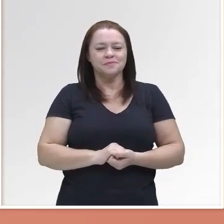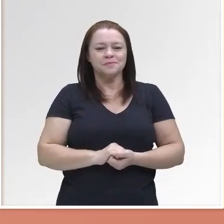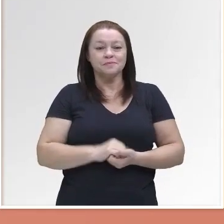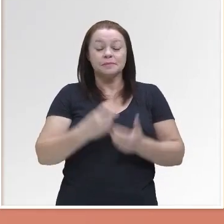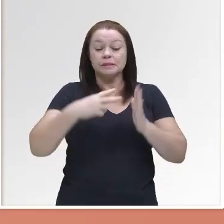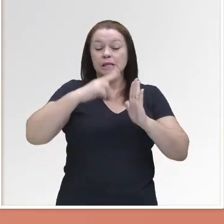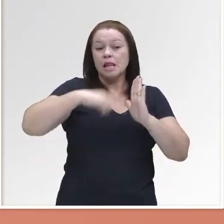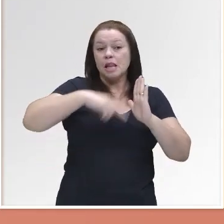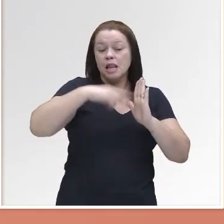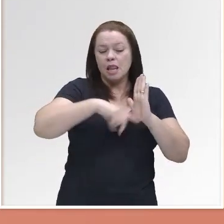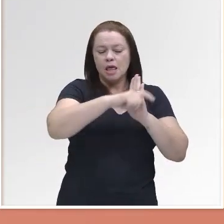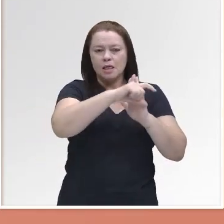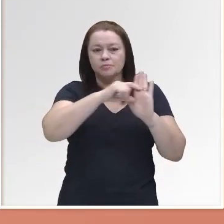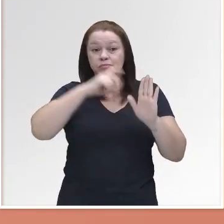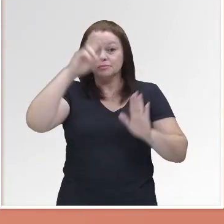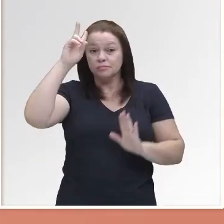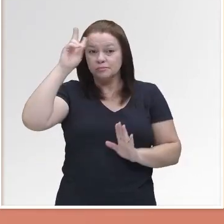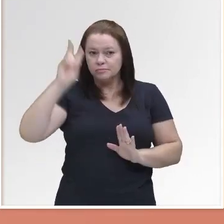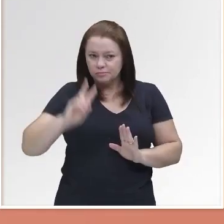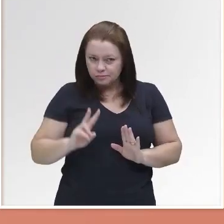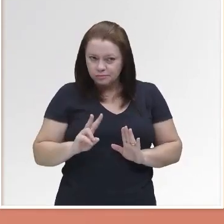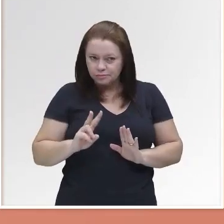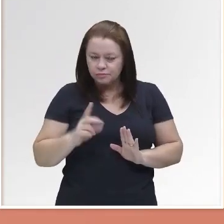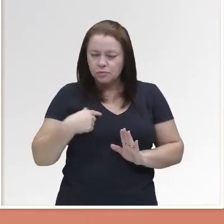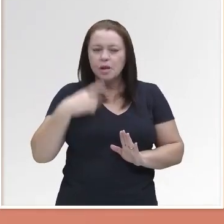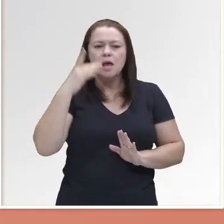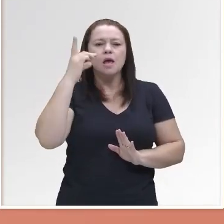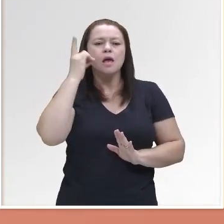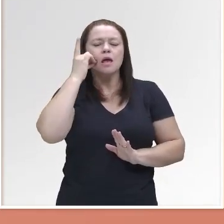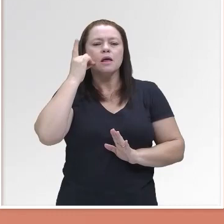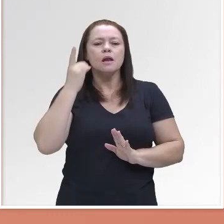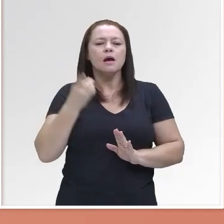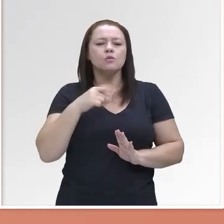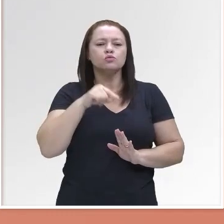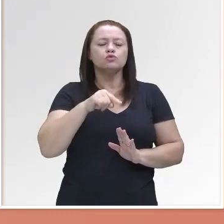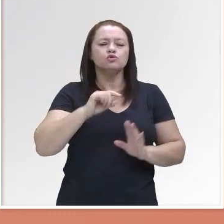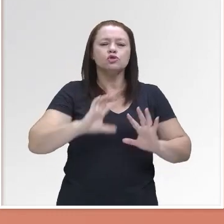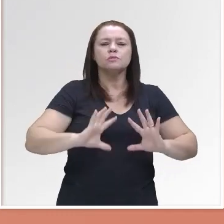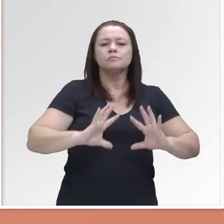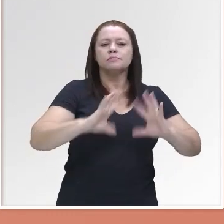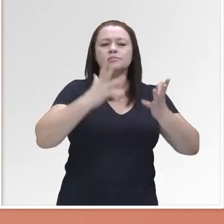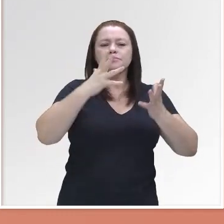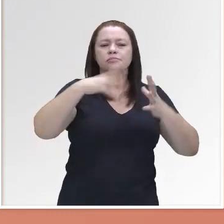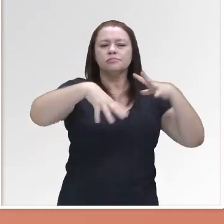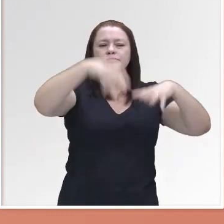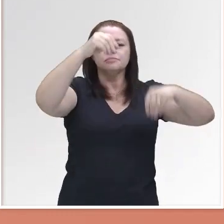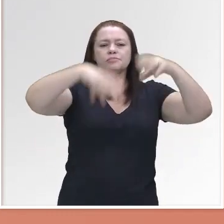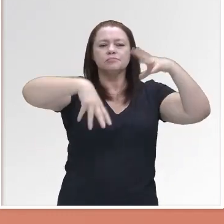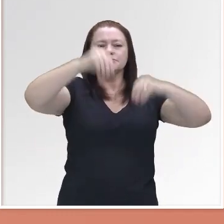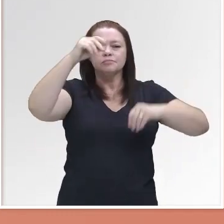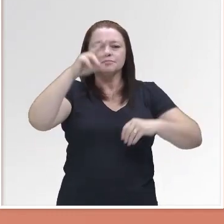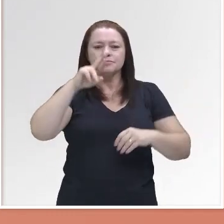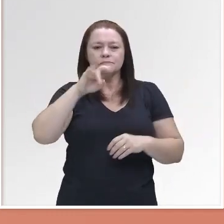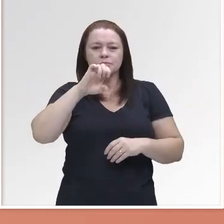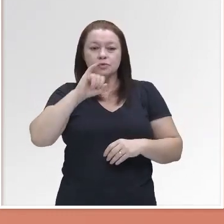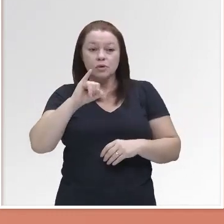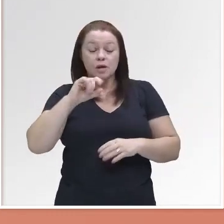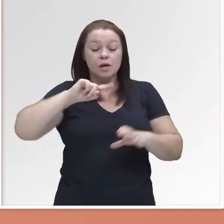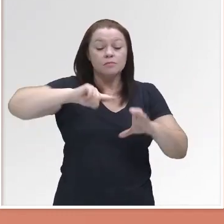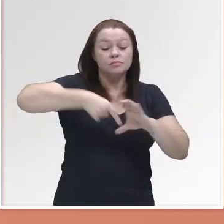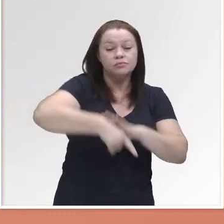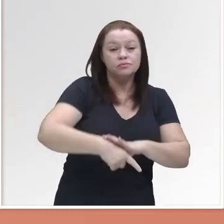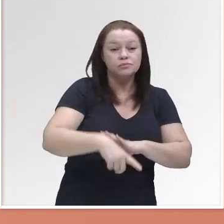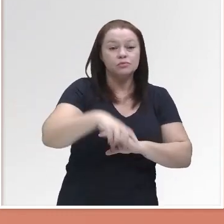Leia o trecho da história. Era o dia do concerto no reino do rei Tritão, no fundo do